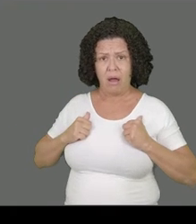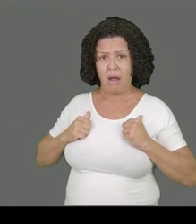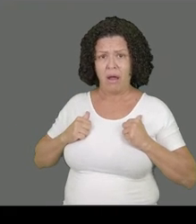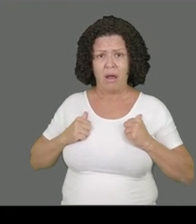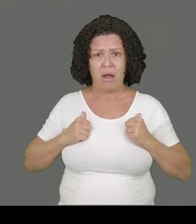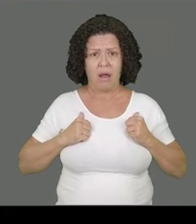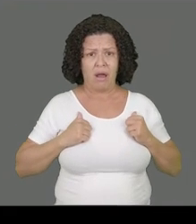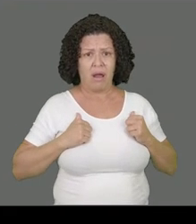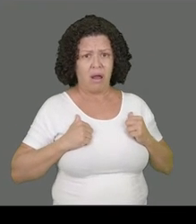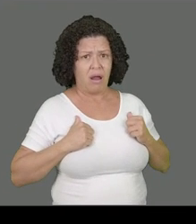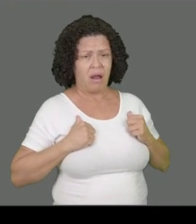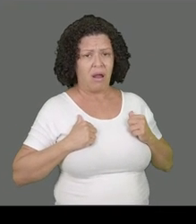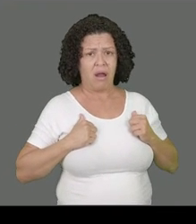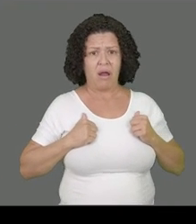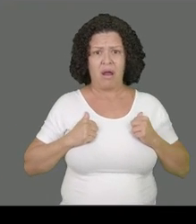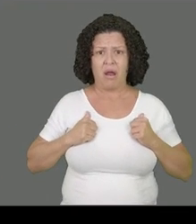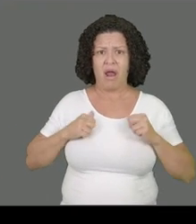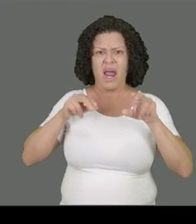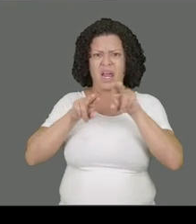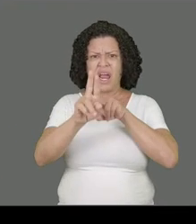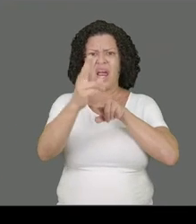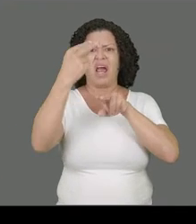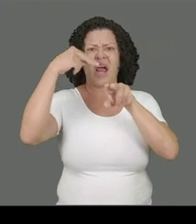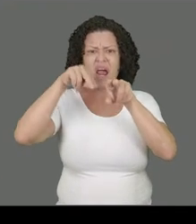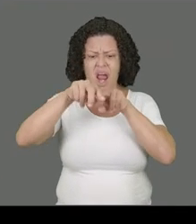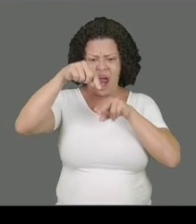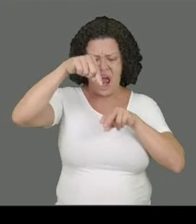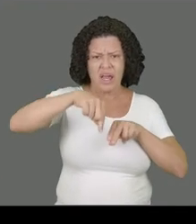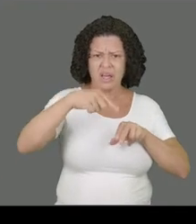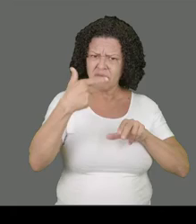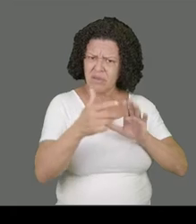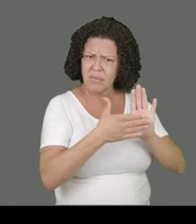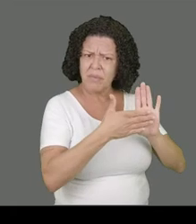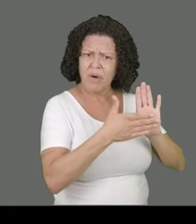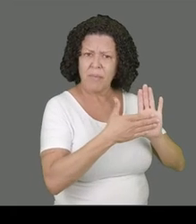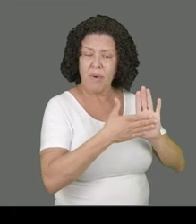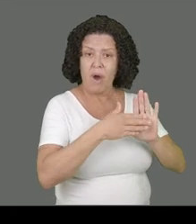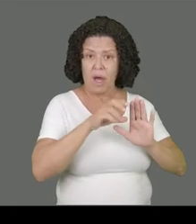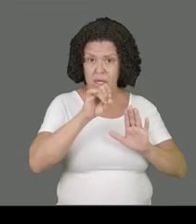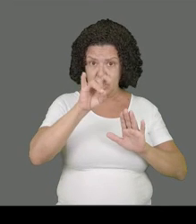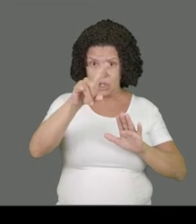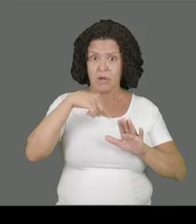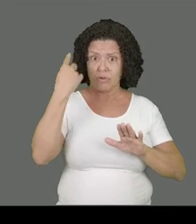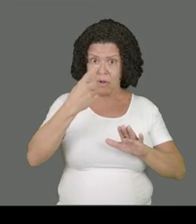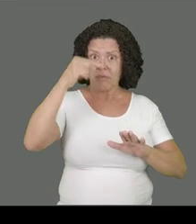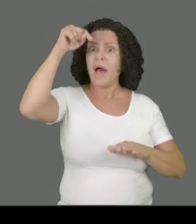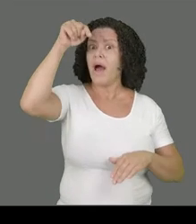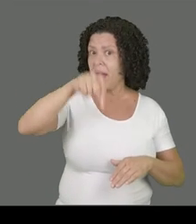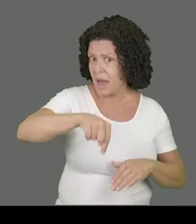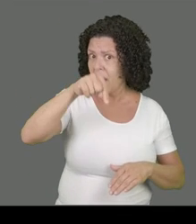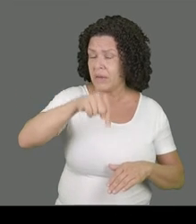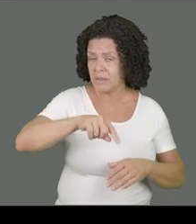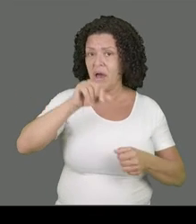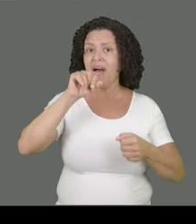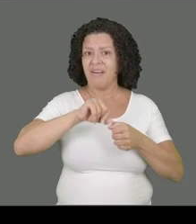à toa. Nós não estamos aqui reencarnados sem um propósito. Se estamos aqui,